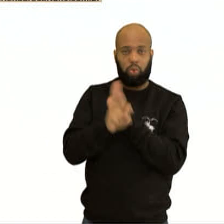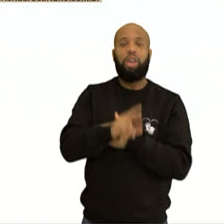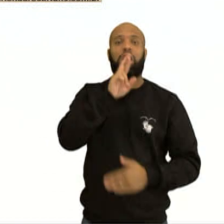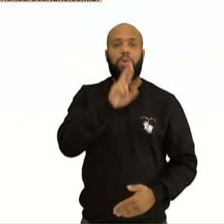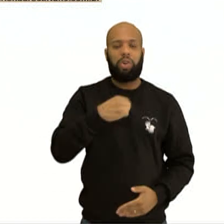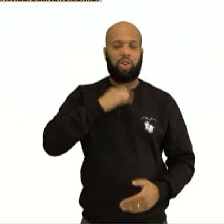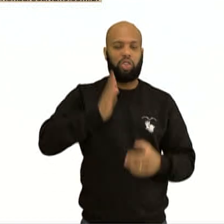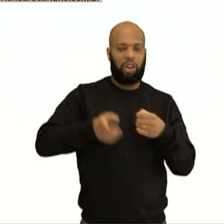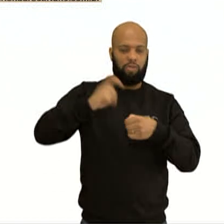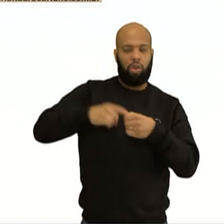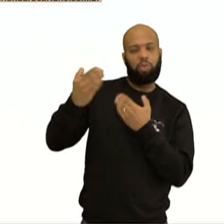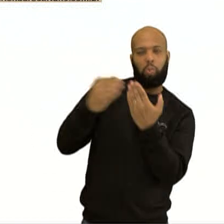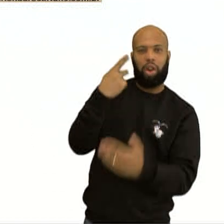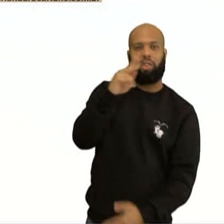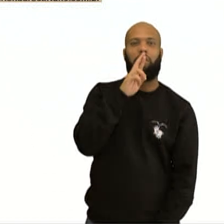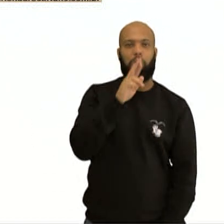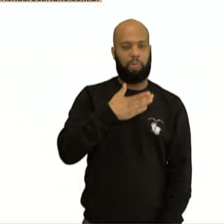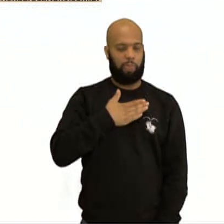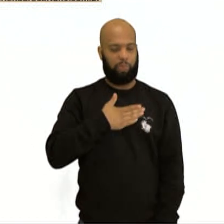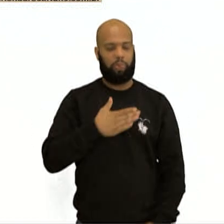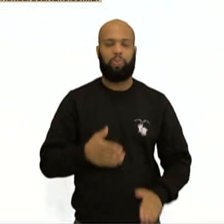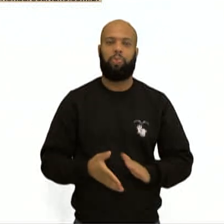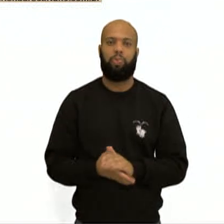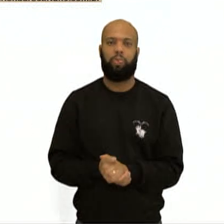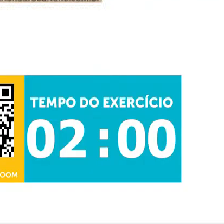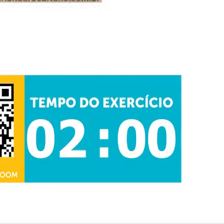respondam e nós já voltamos para corrigir.